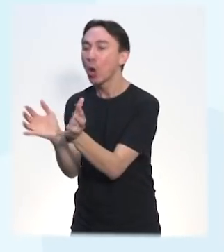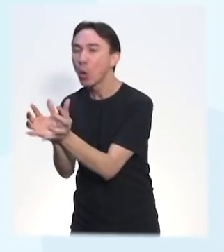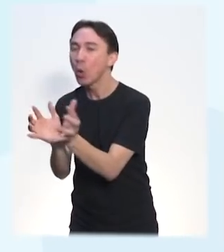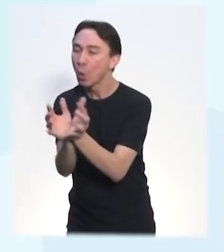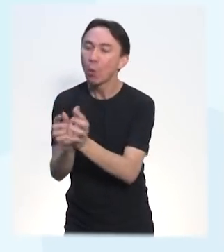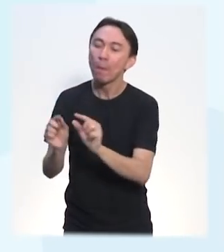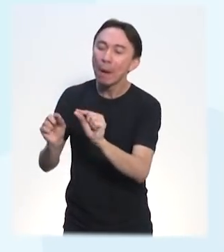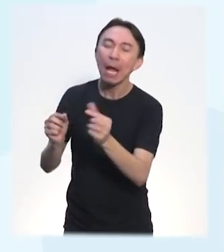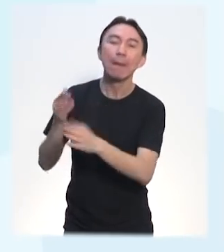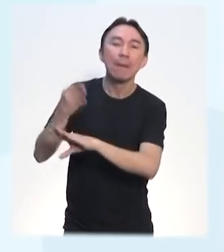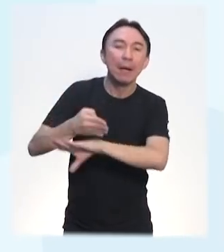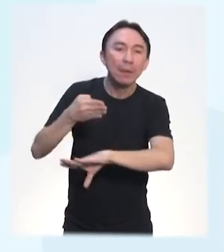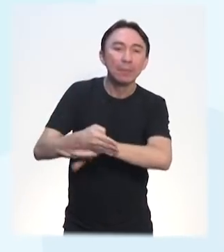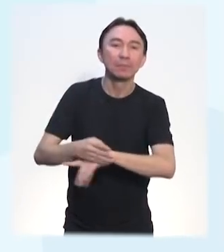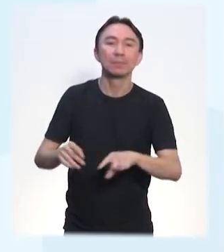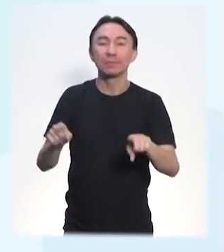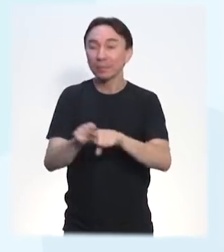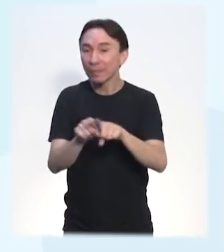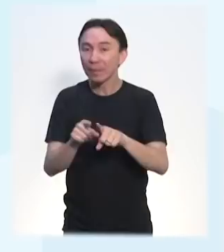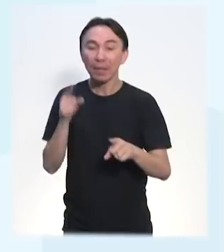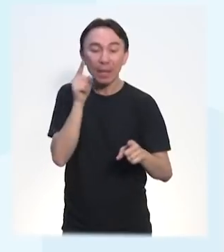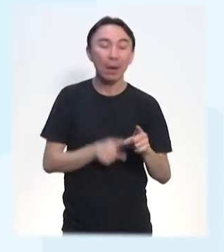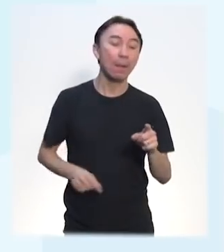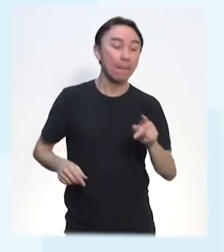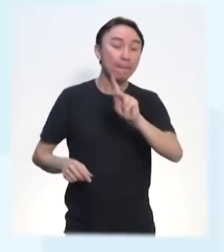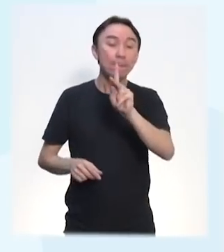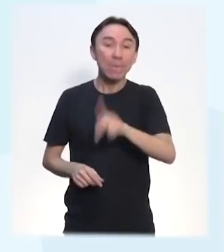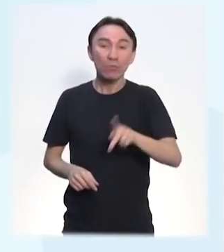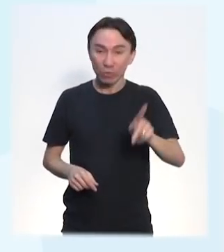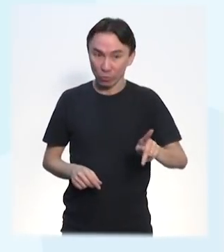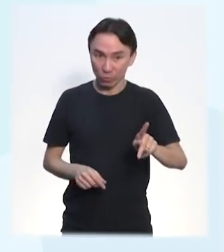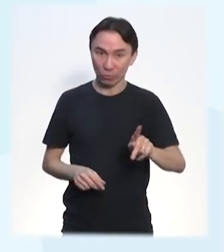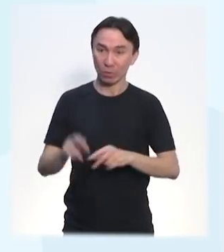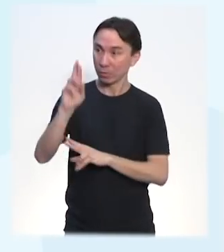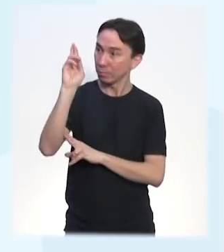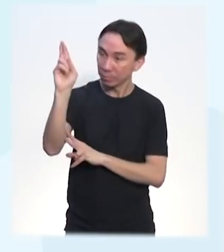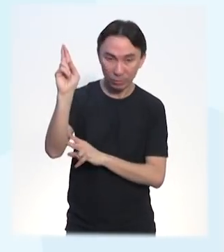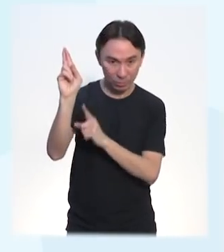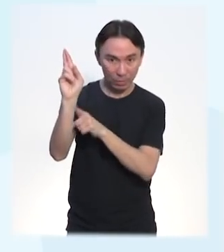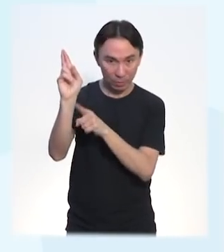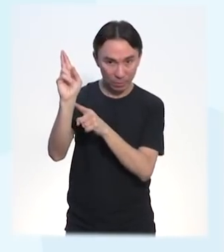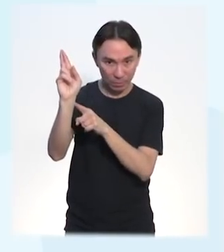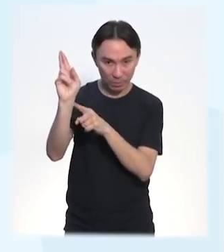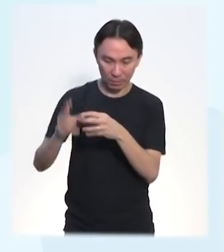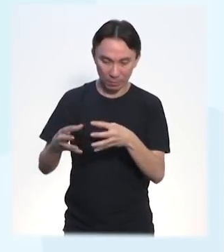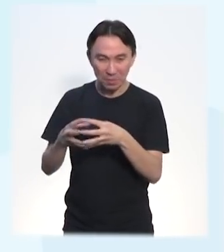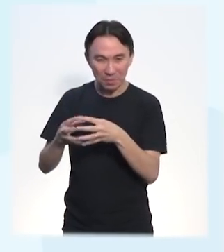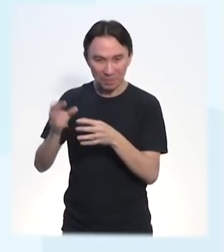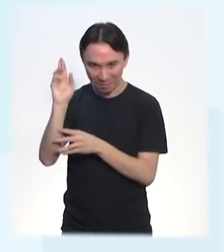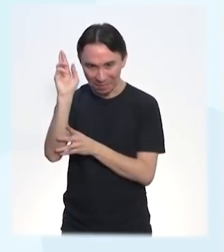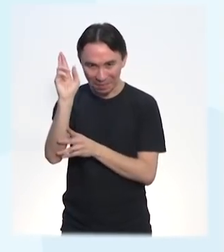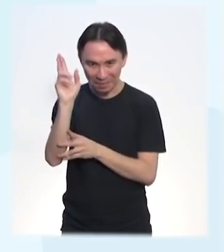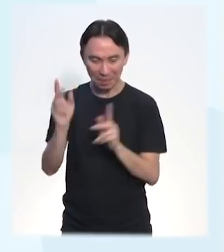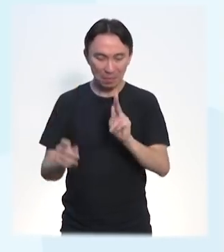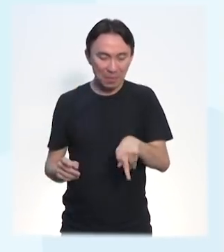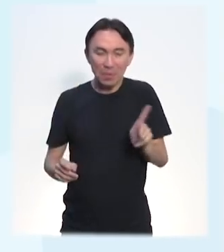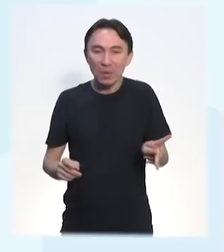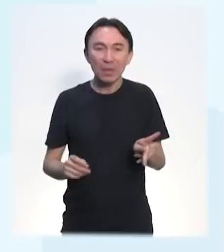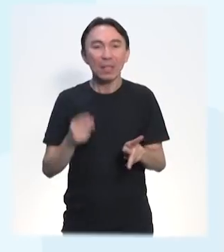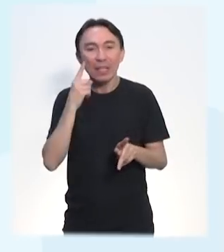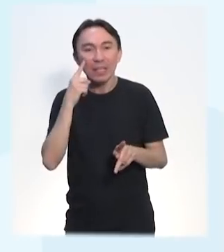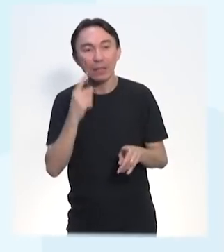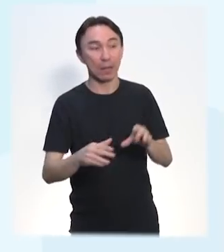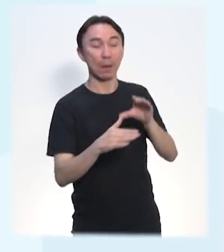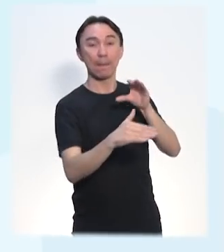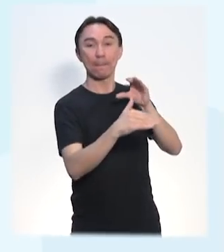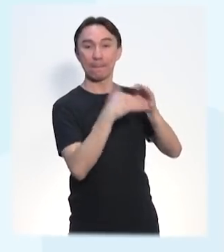O professor responsável, né, pela equipe receberá um e-mail indicado, né, que durante a planilha que